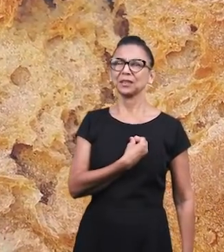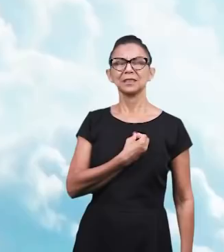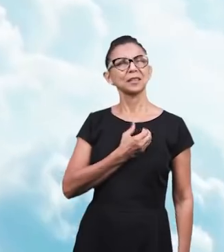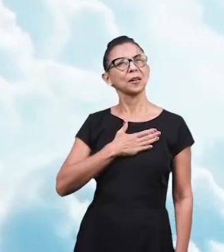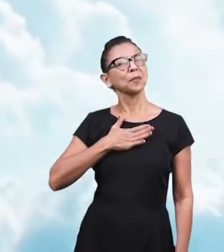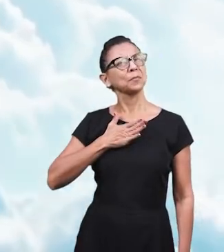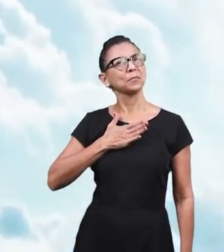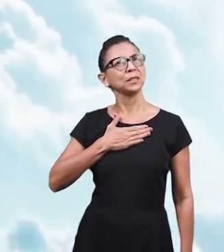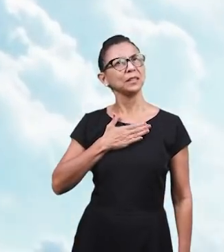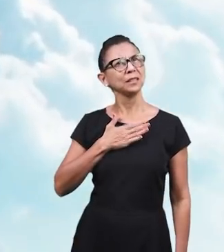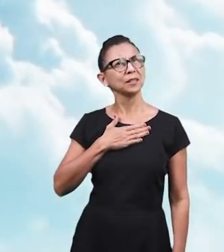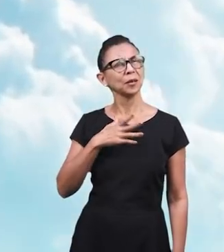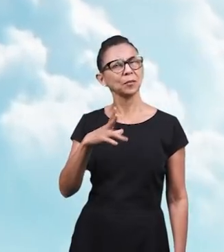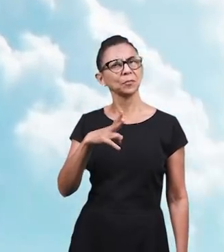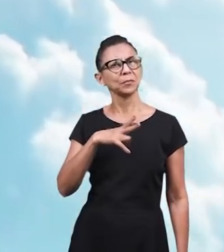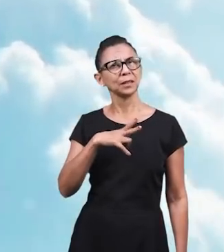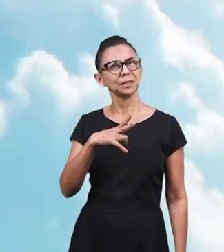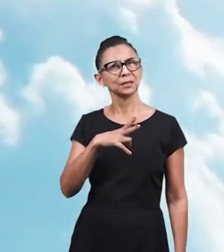assim